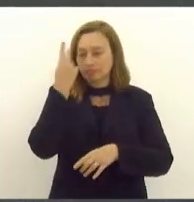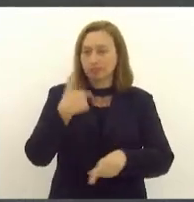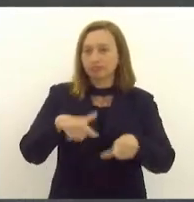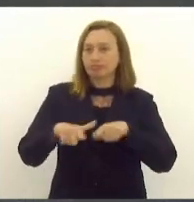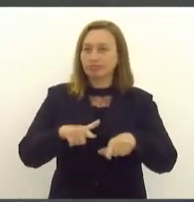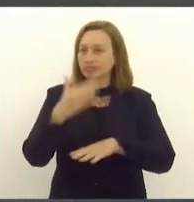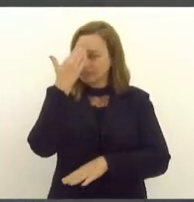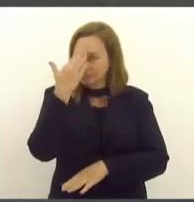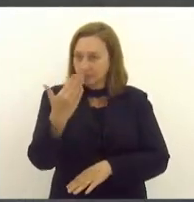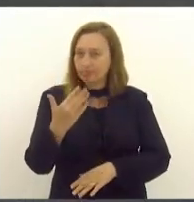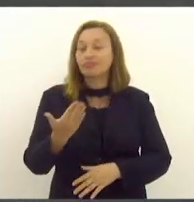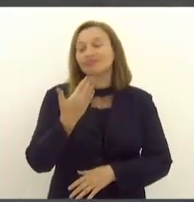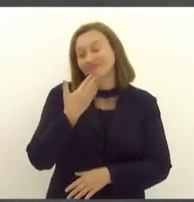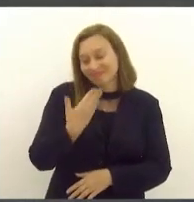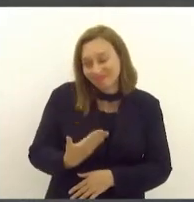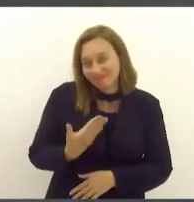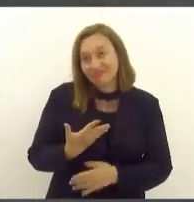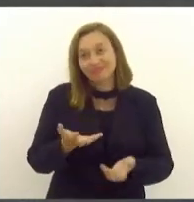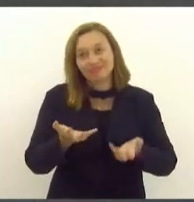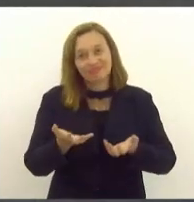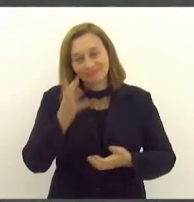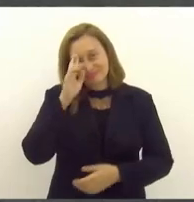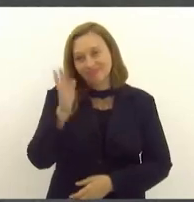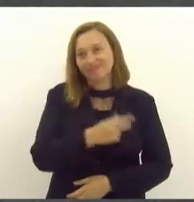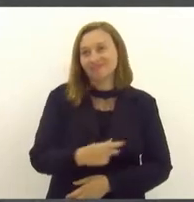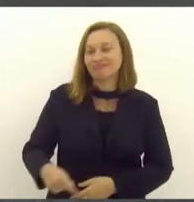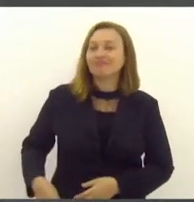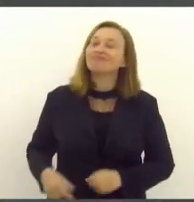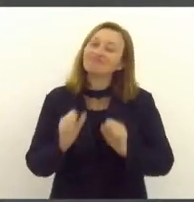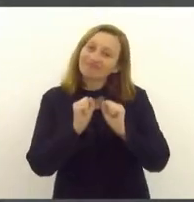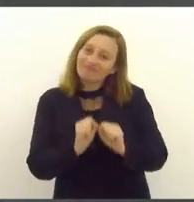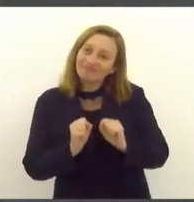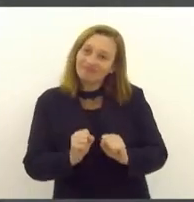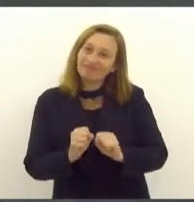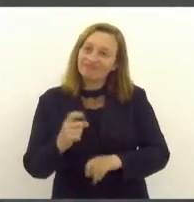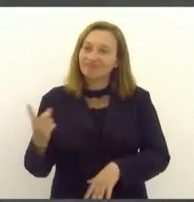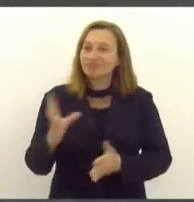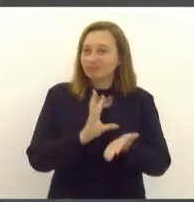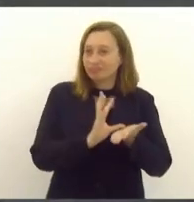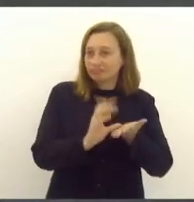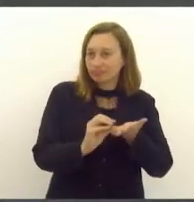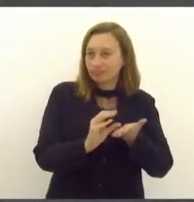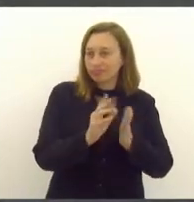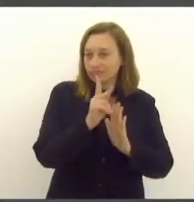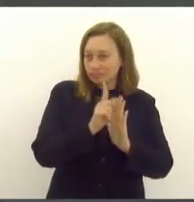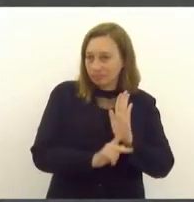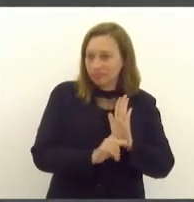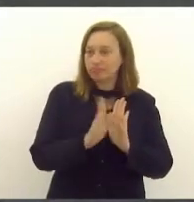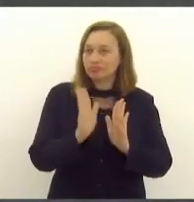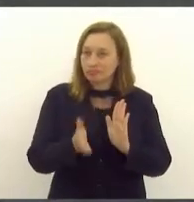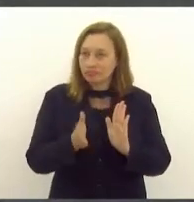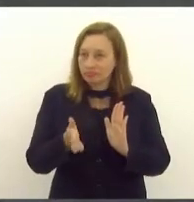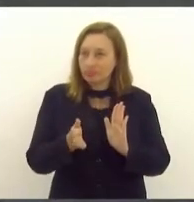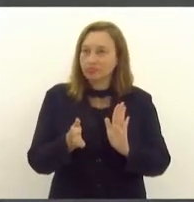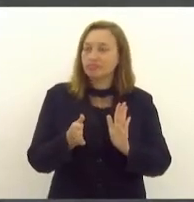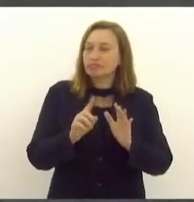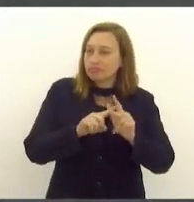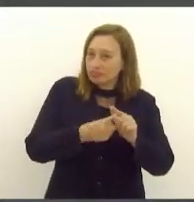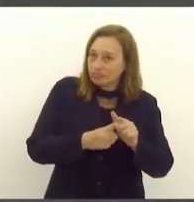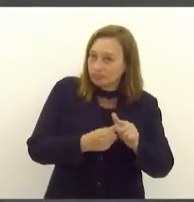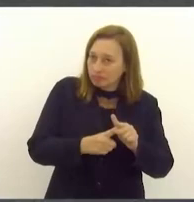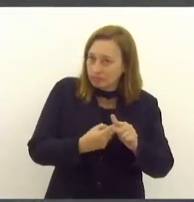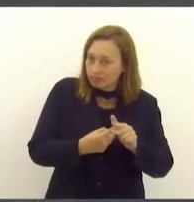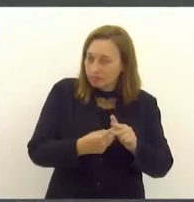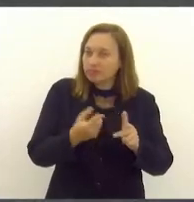vossas excelências e queria pedir Presidente para que se pudesse trazer o projeto que já tá amadurecido que tem um parecer bem construído